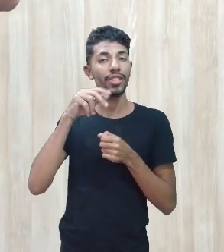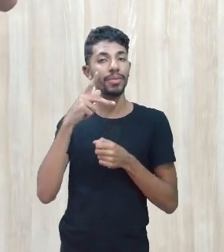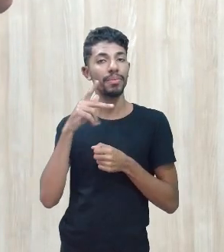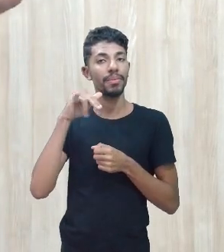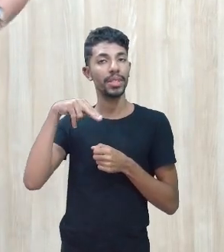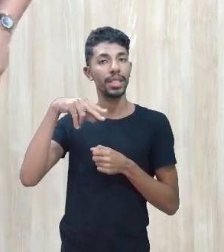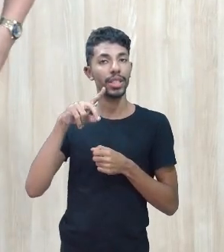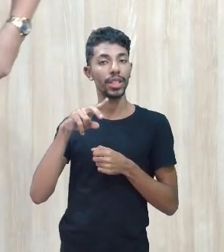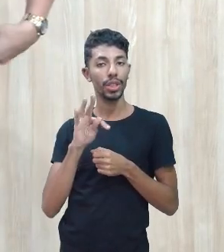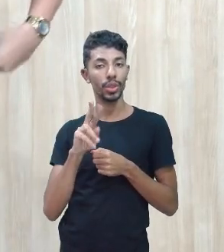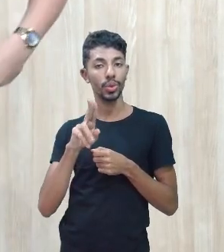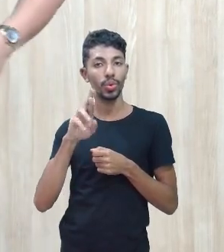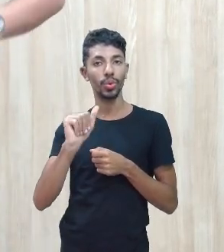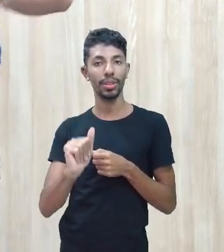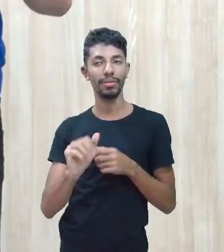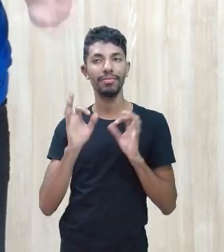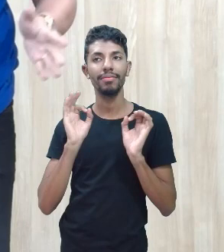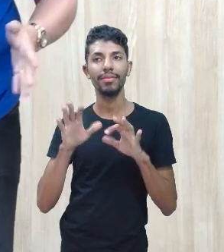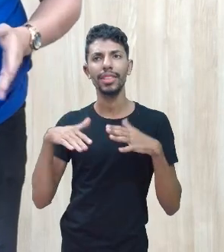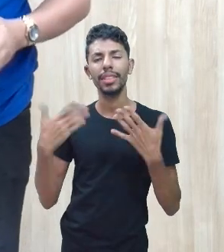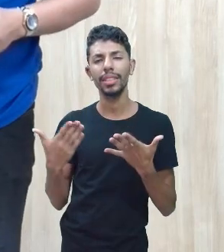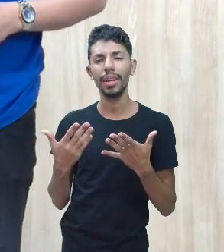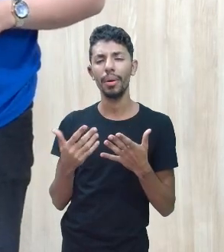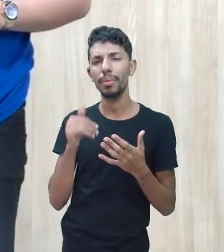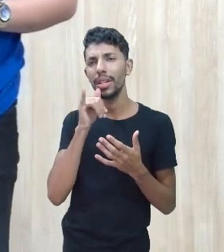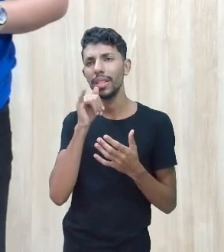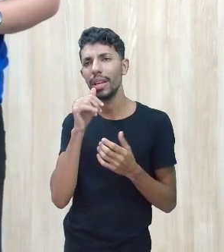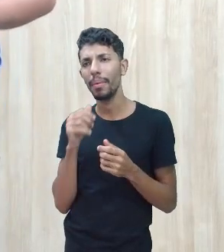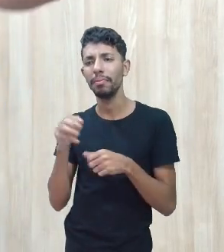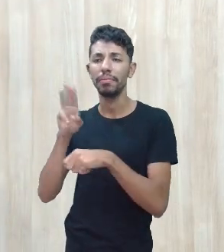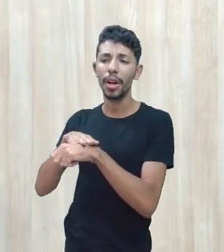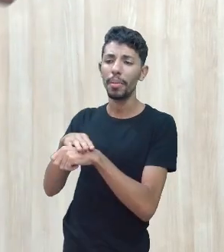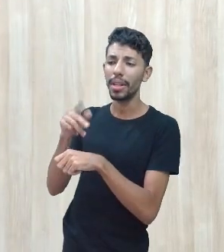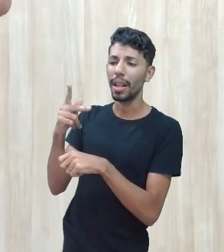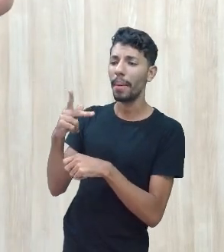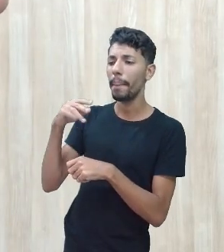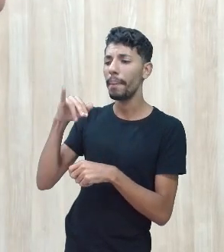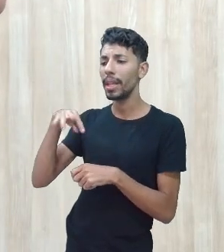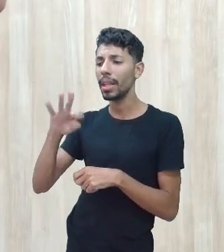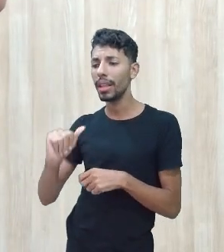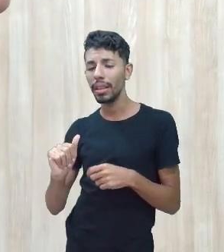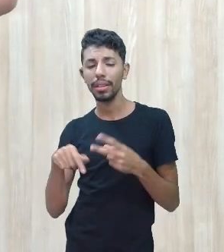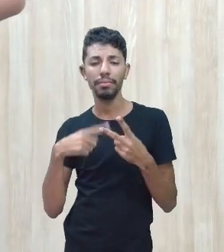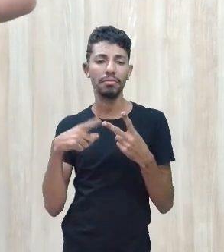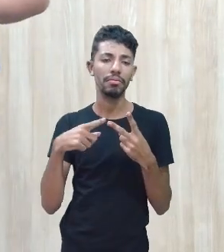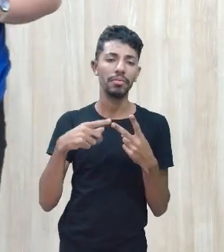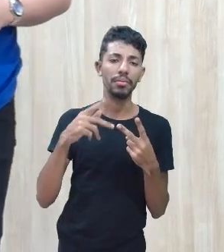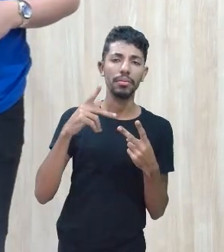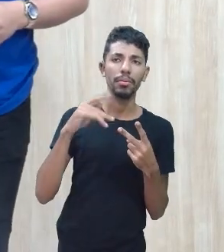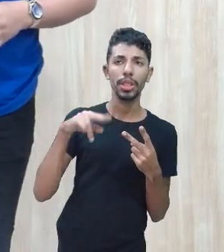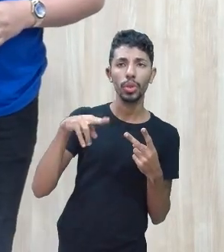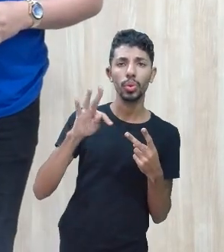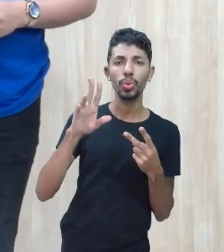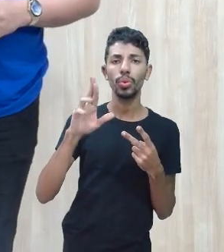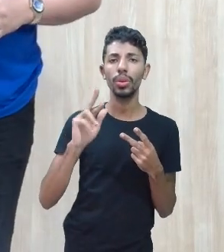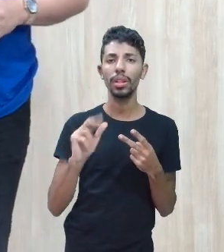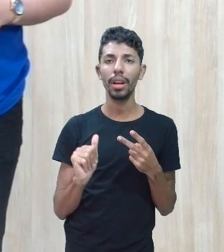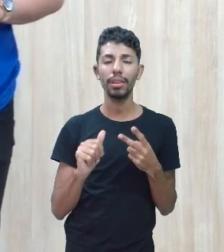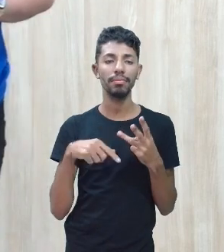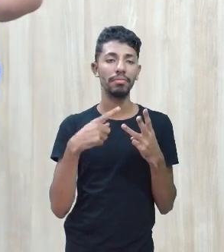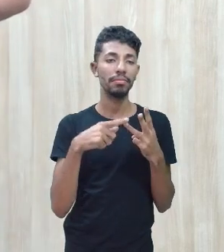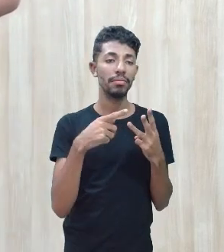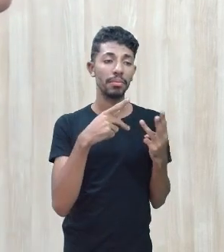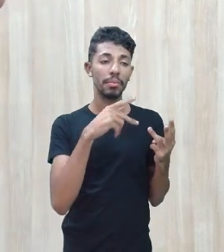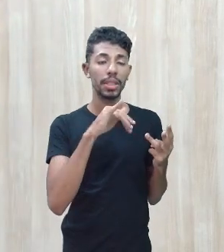ela faz pintura. Então, uma hora ela pinta, uma hora ela gosta de pintar, uma hora ela faz pintura e por aí vai, tá bom? Uma outra